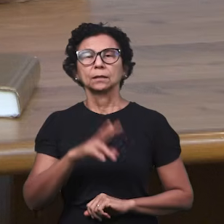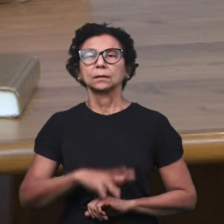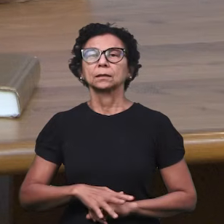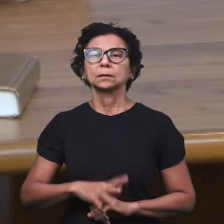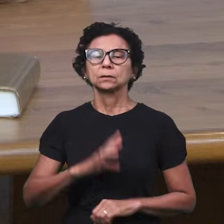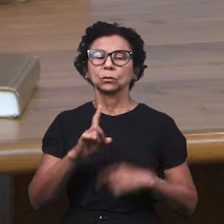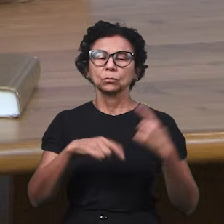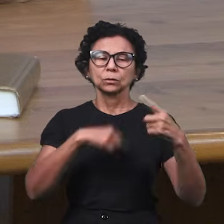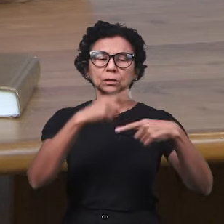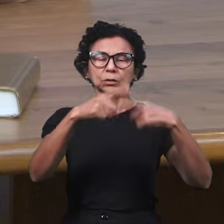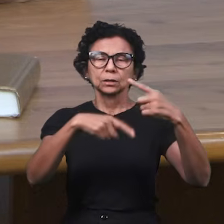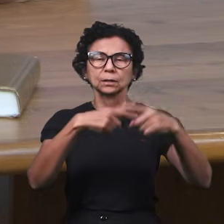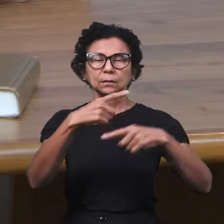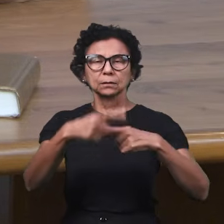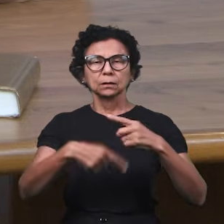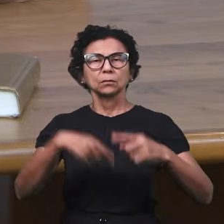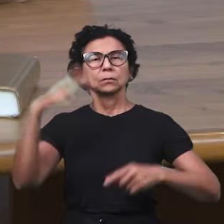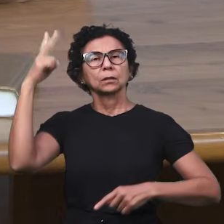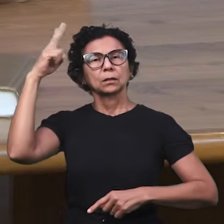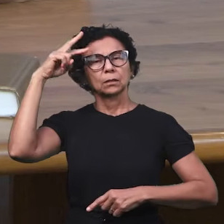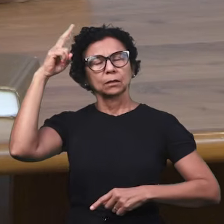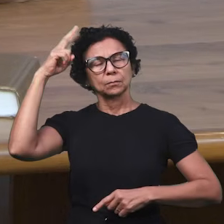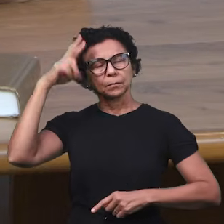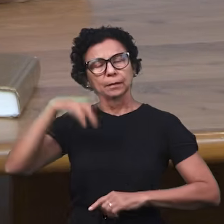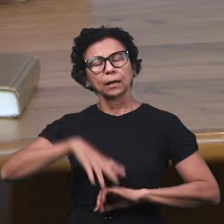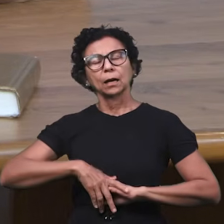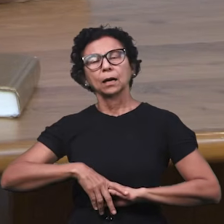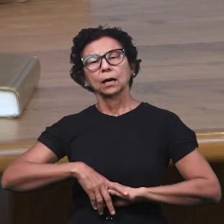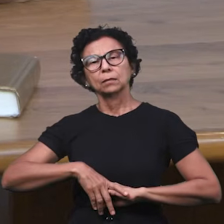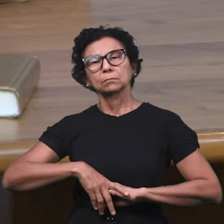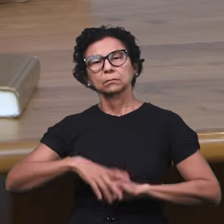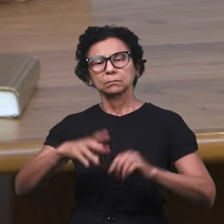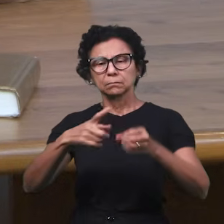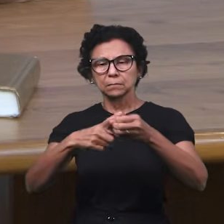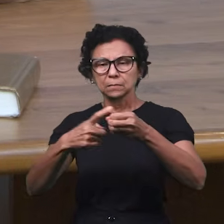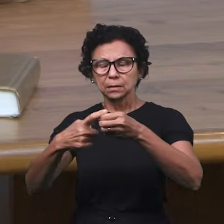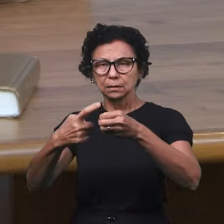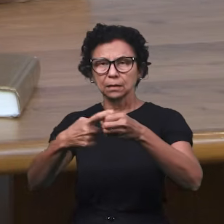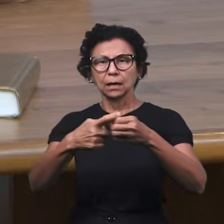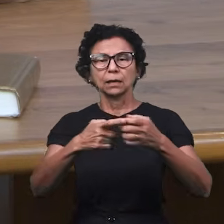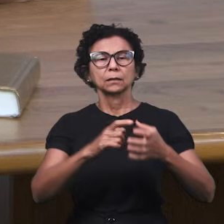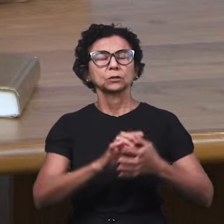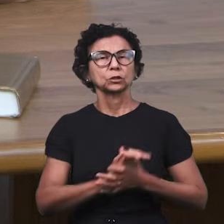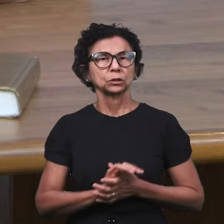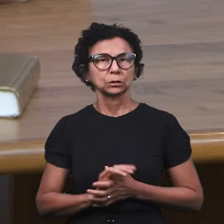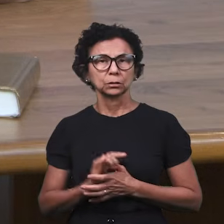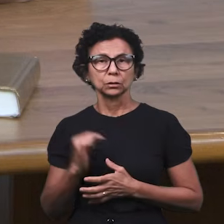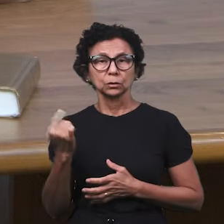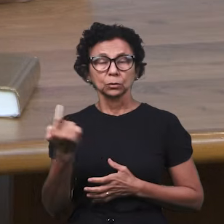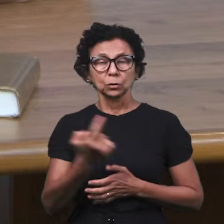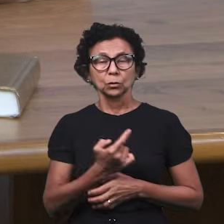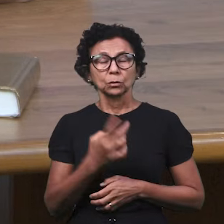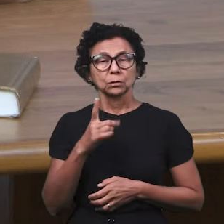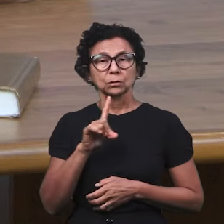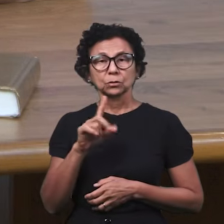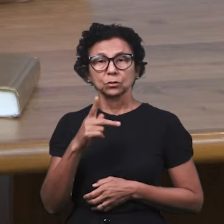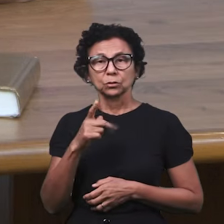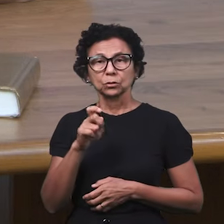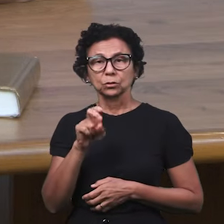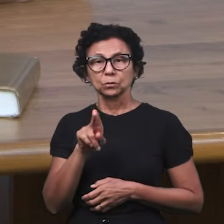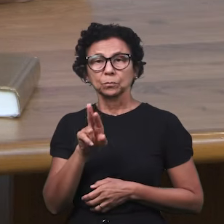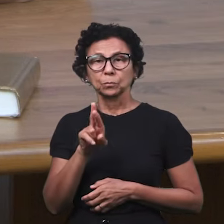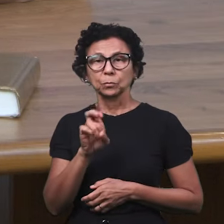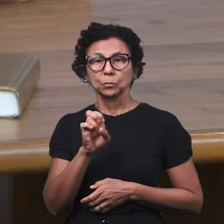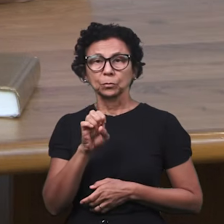cada geração, família, província e cidade, e que estes dias de Purim se